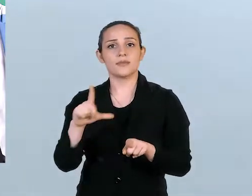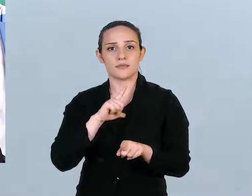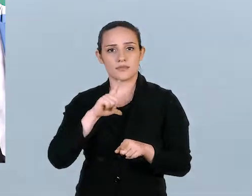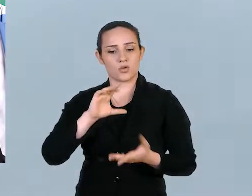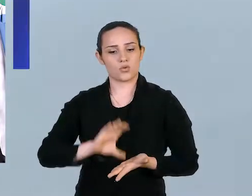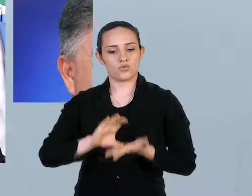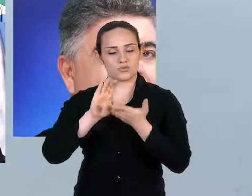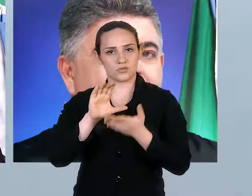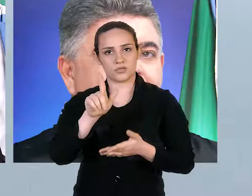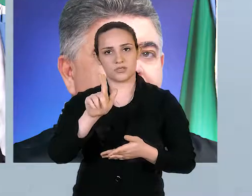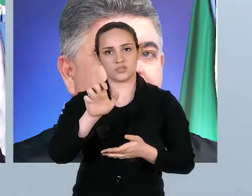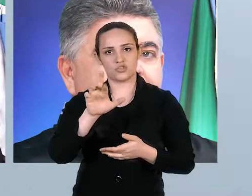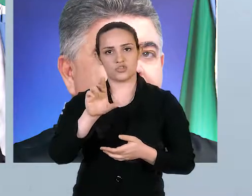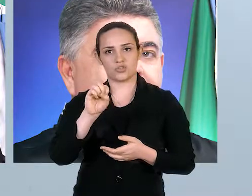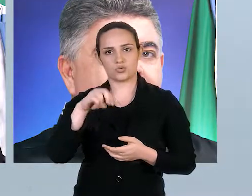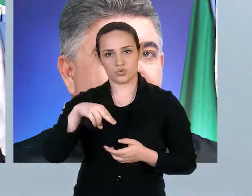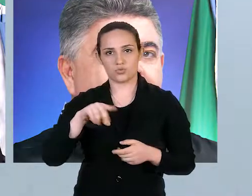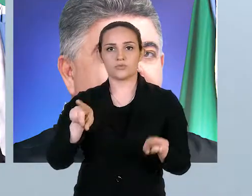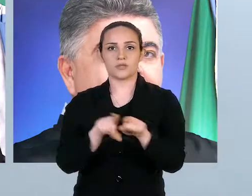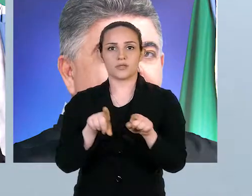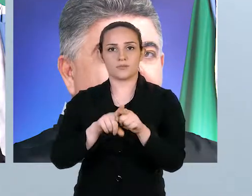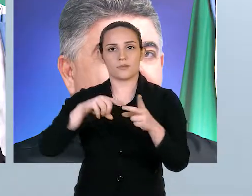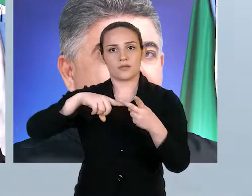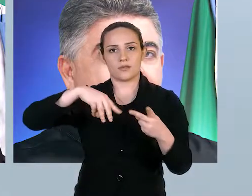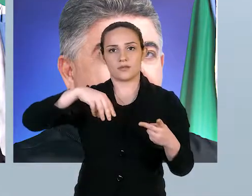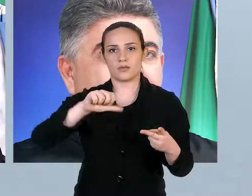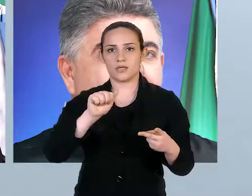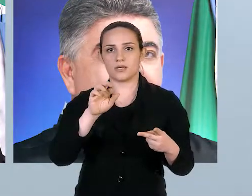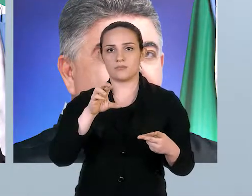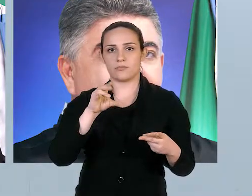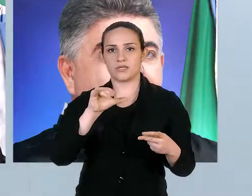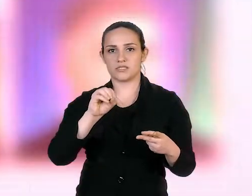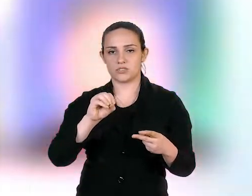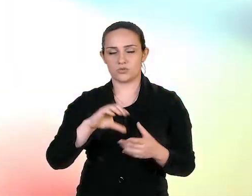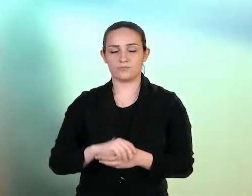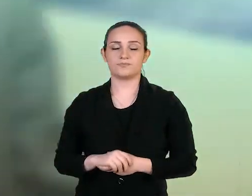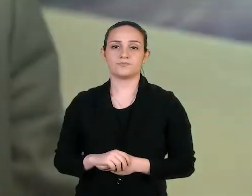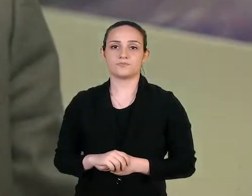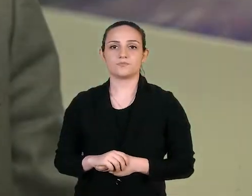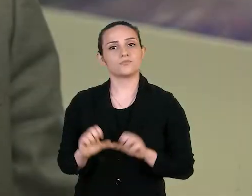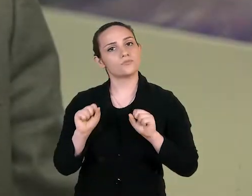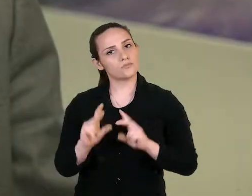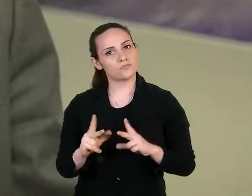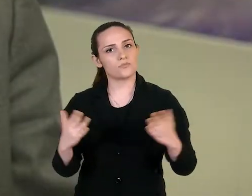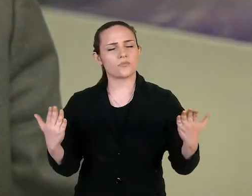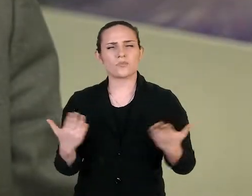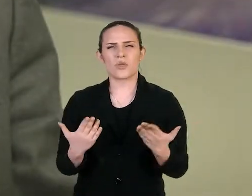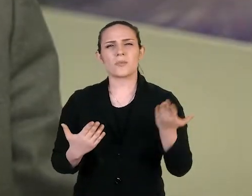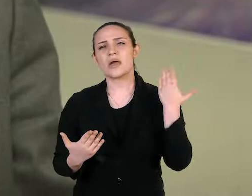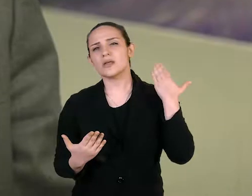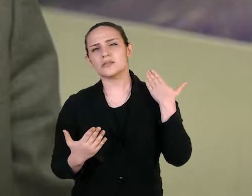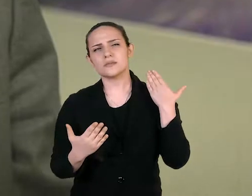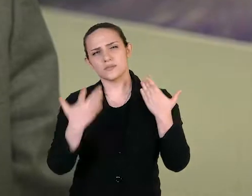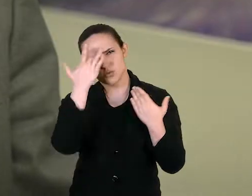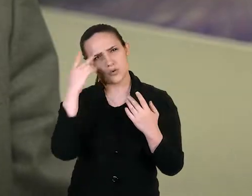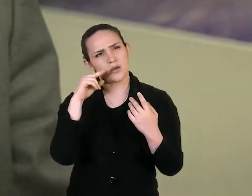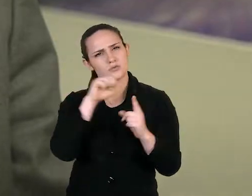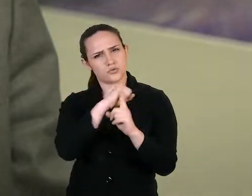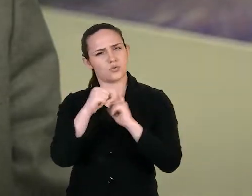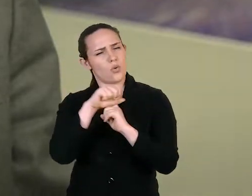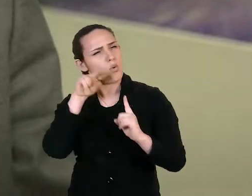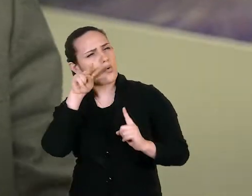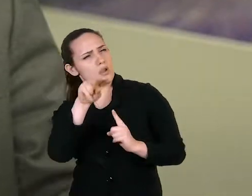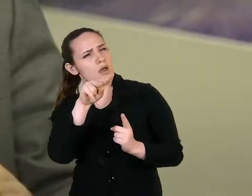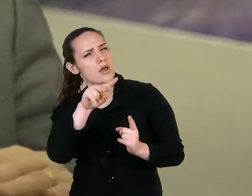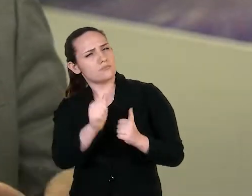os conselheiros Gerson Domingos e Márcio Monteiro. A imagem que a sociedade tinha era que era um